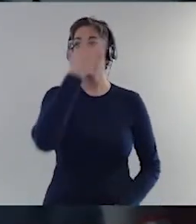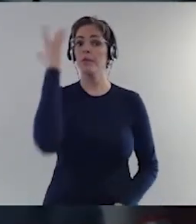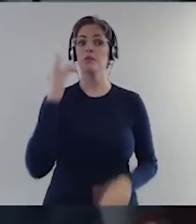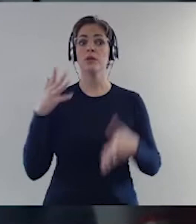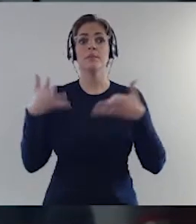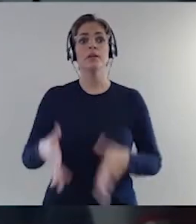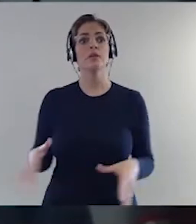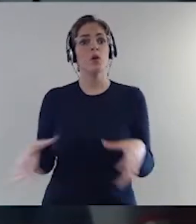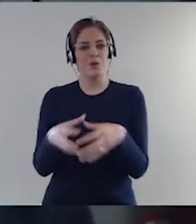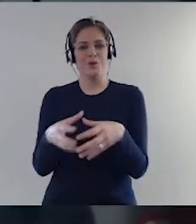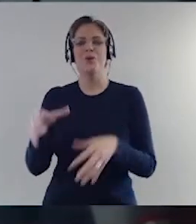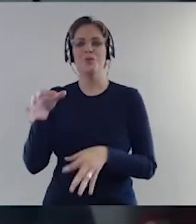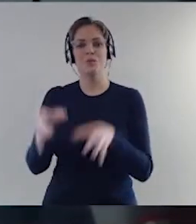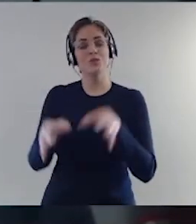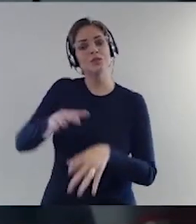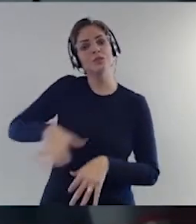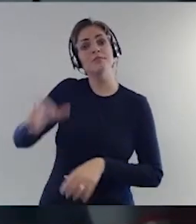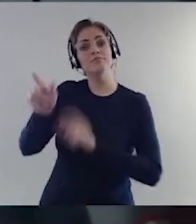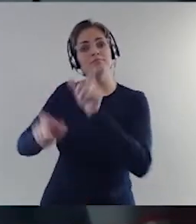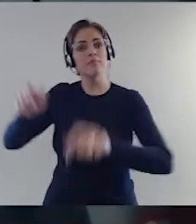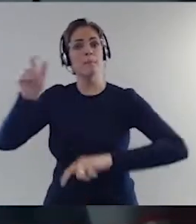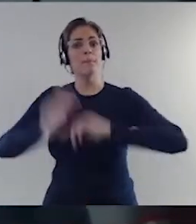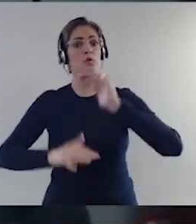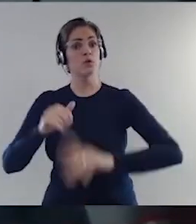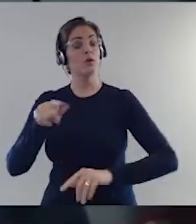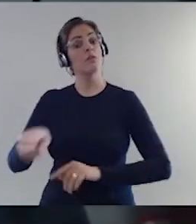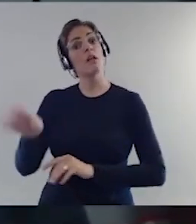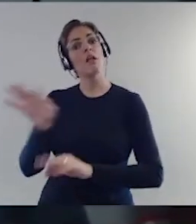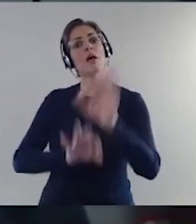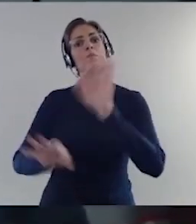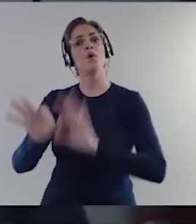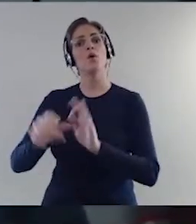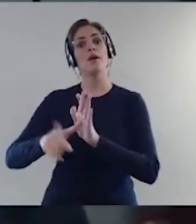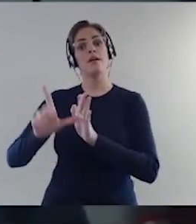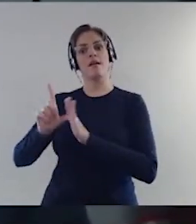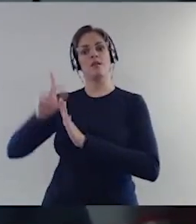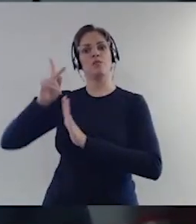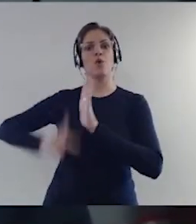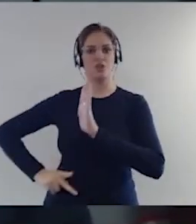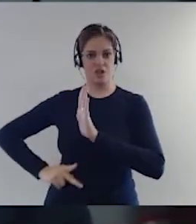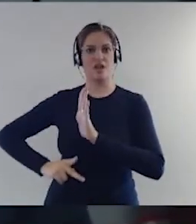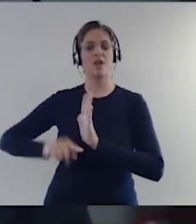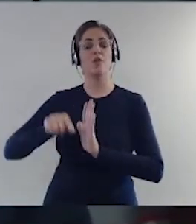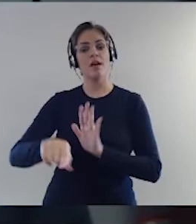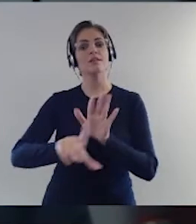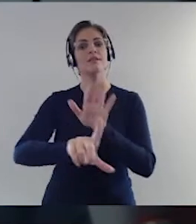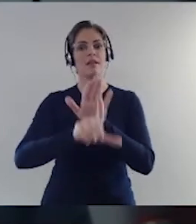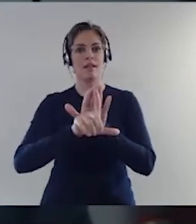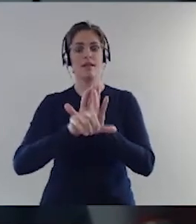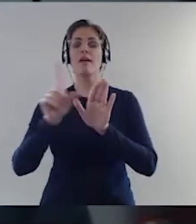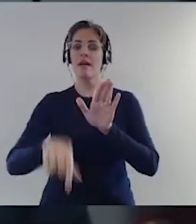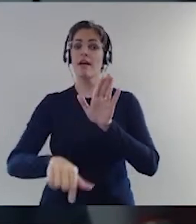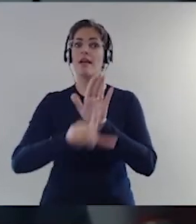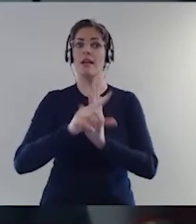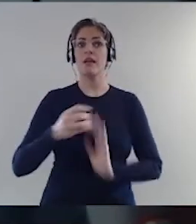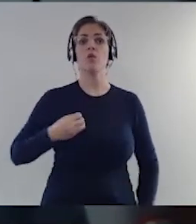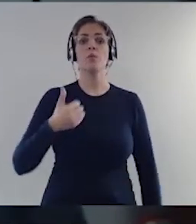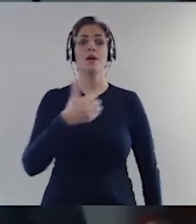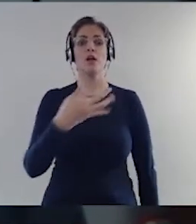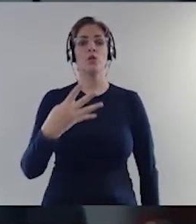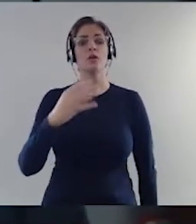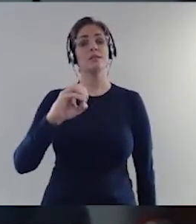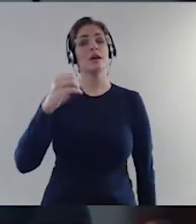do grupo de juristas que elaborou justamente o anteprojeto da lei, que é a Lei